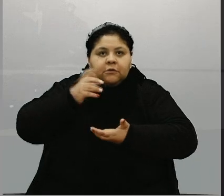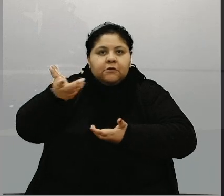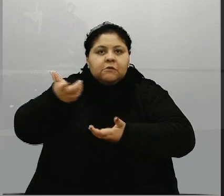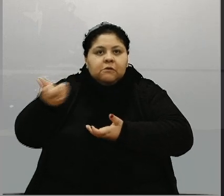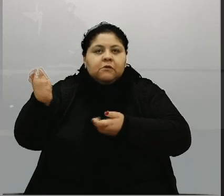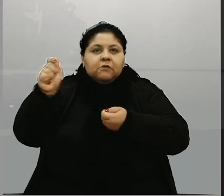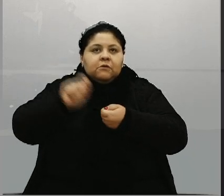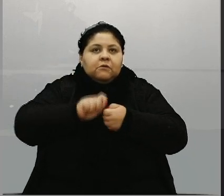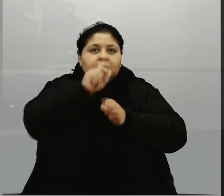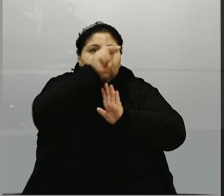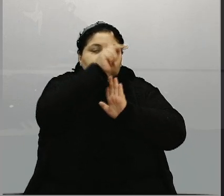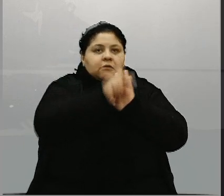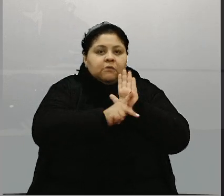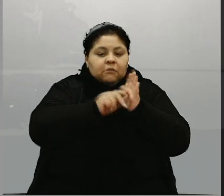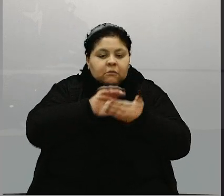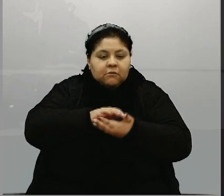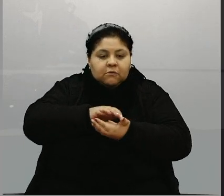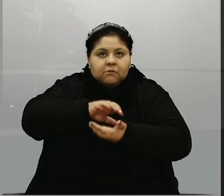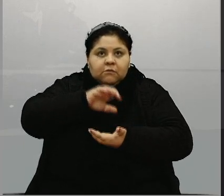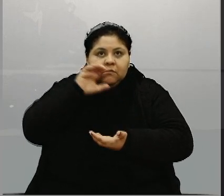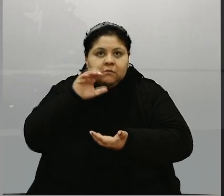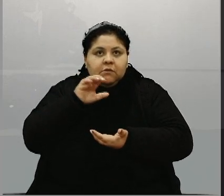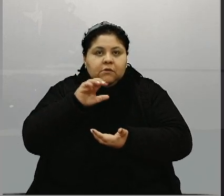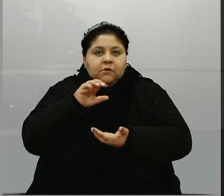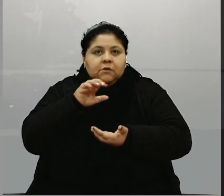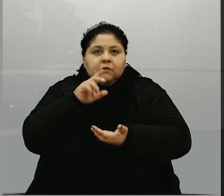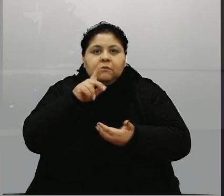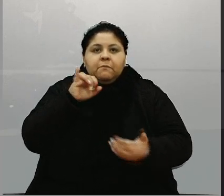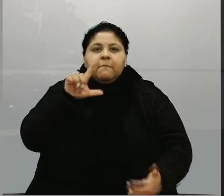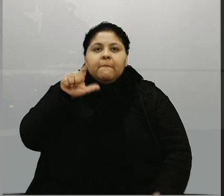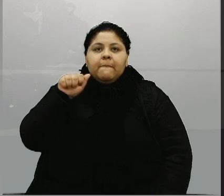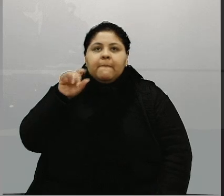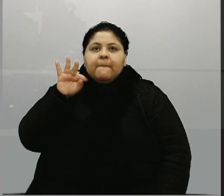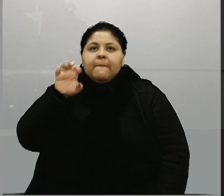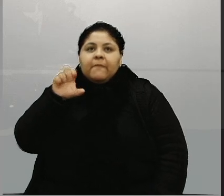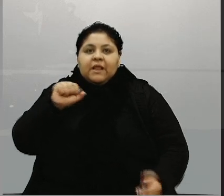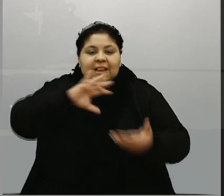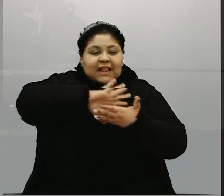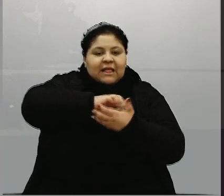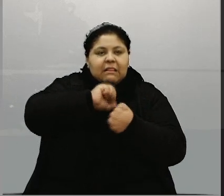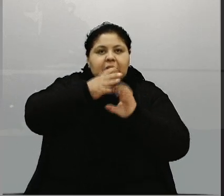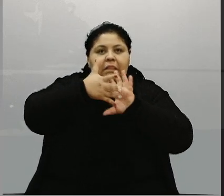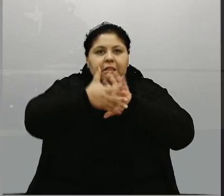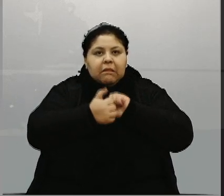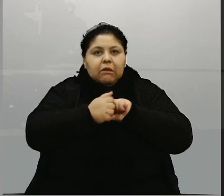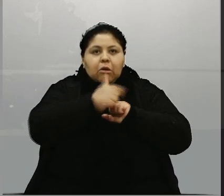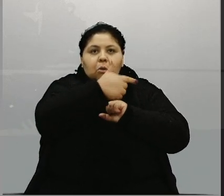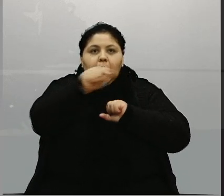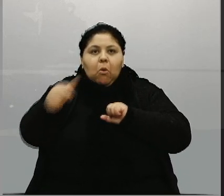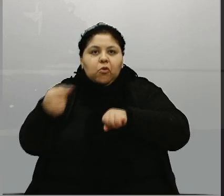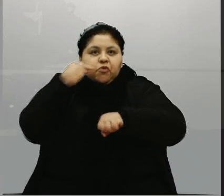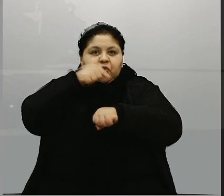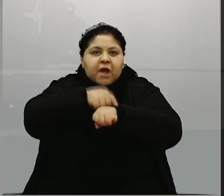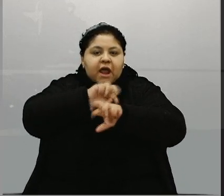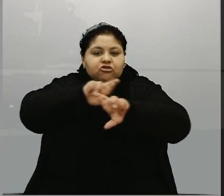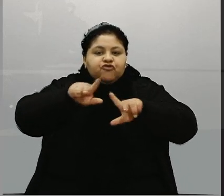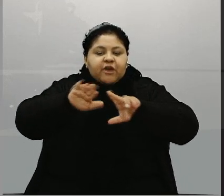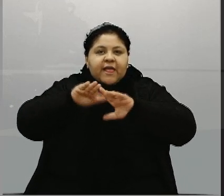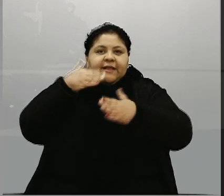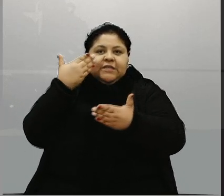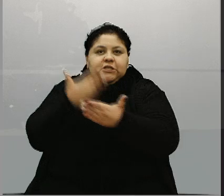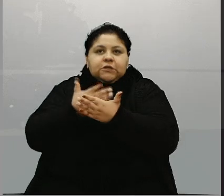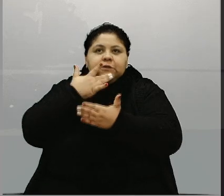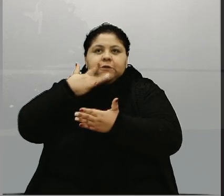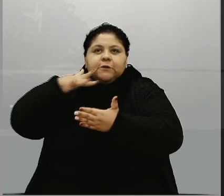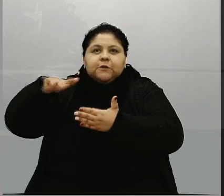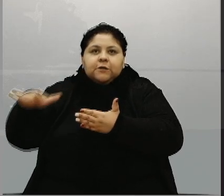fazer projetos com idosos de pilates, artesanato, queremos ter contraturno para as crianças, queremos ter aula de